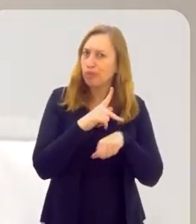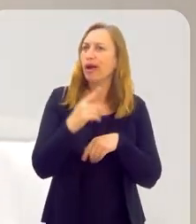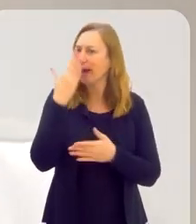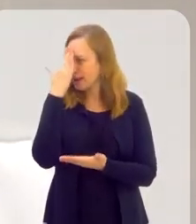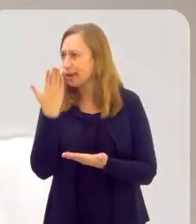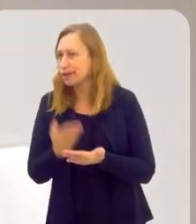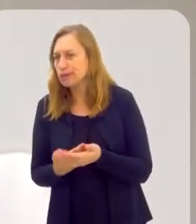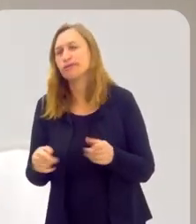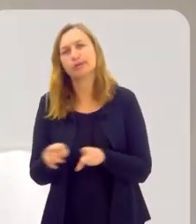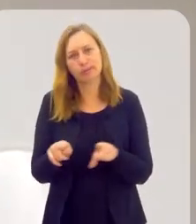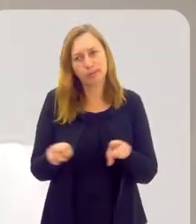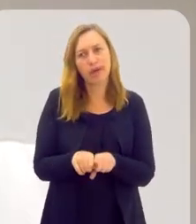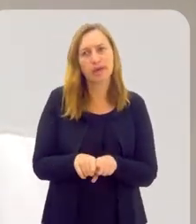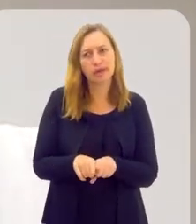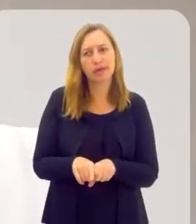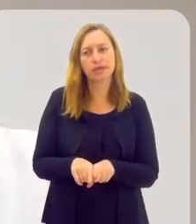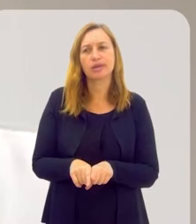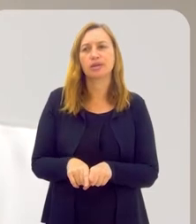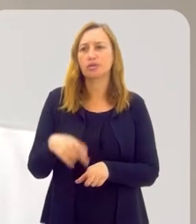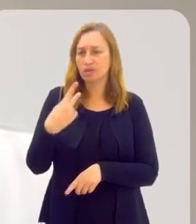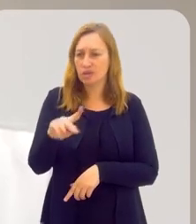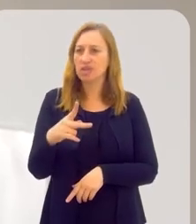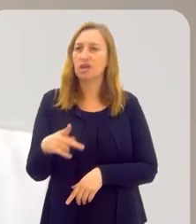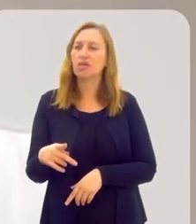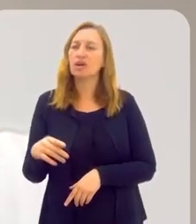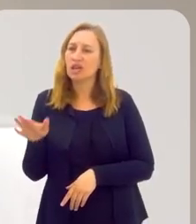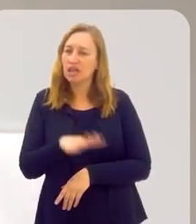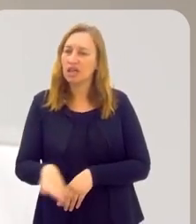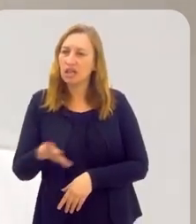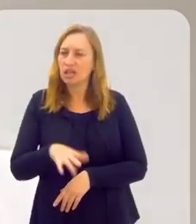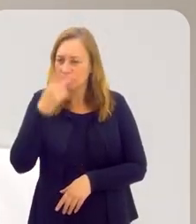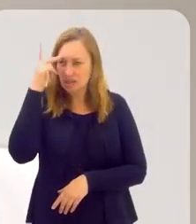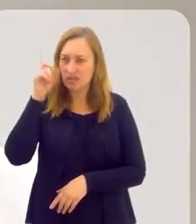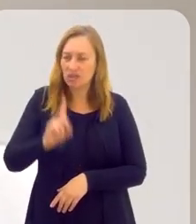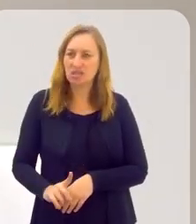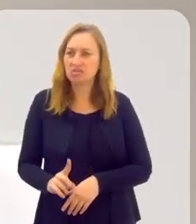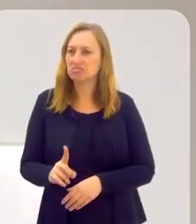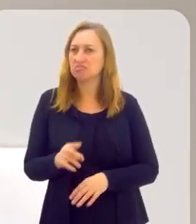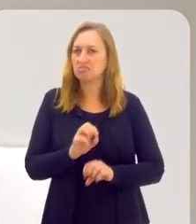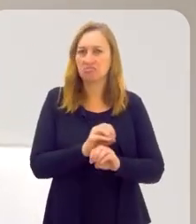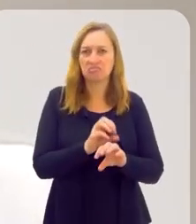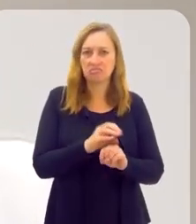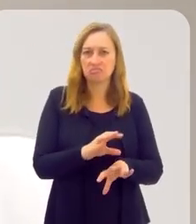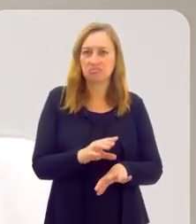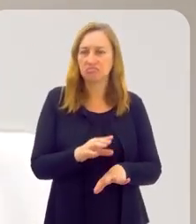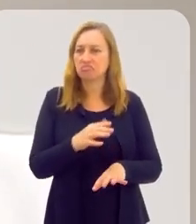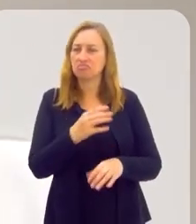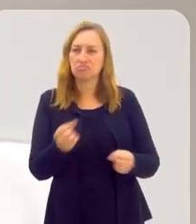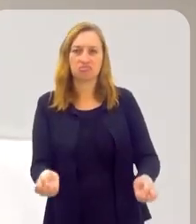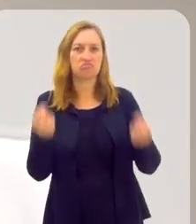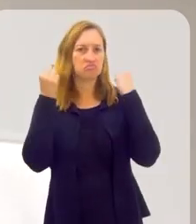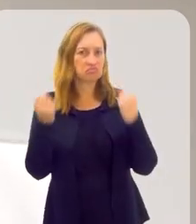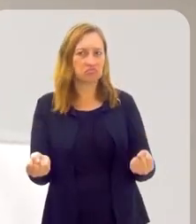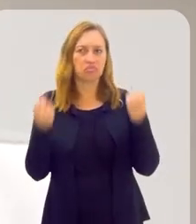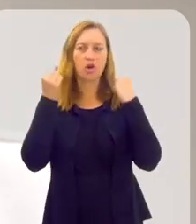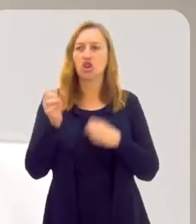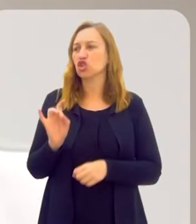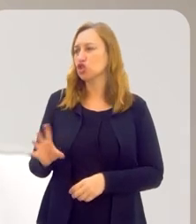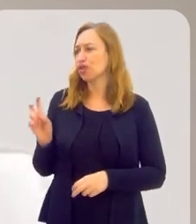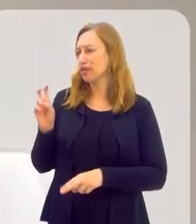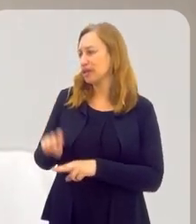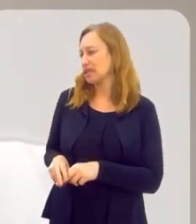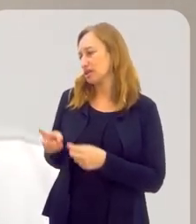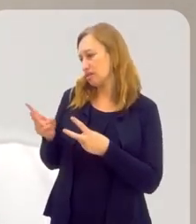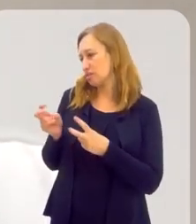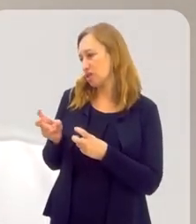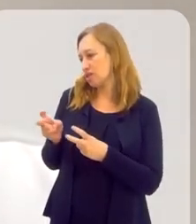país, e acredito que também no vosso, crianças com deficiência que não fazem aula de educação física. E naquele período ficam apenas a